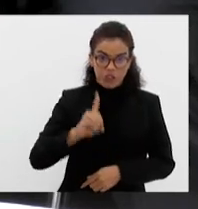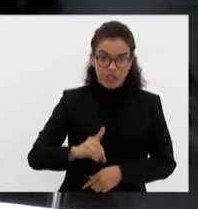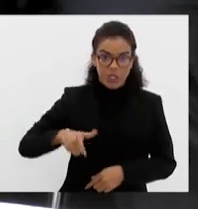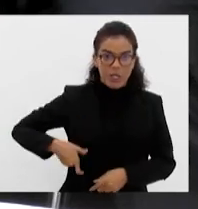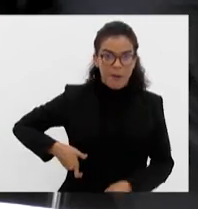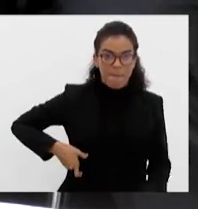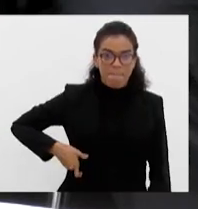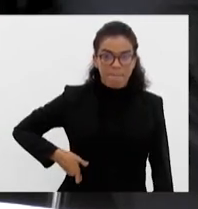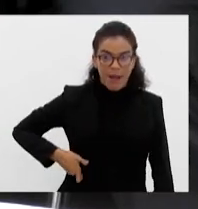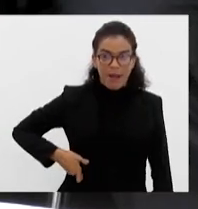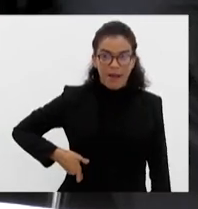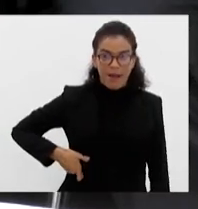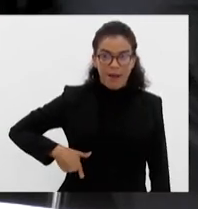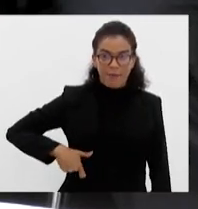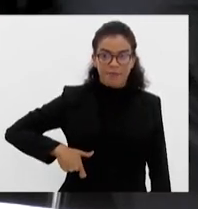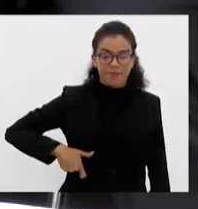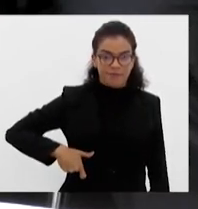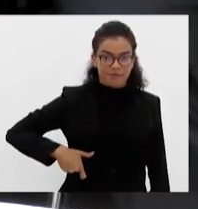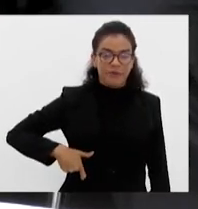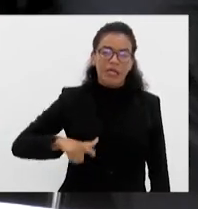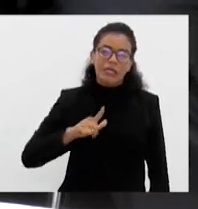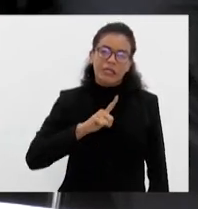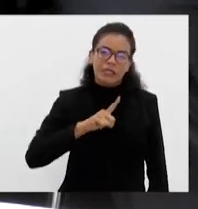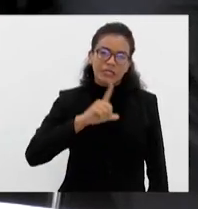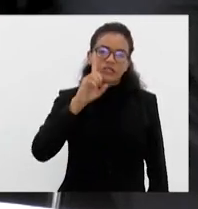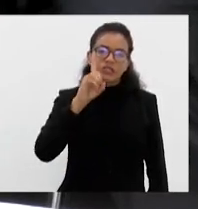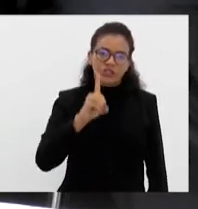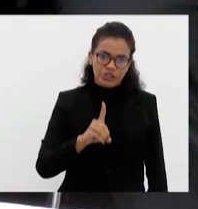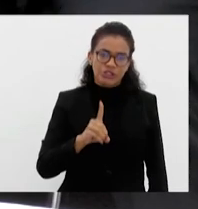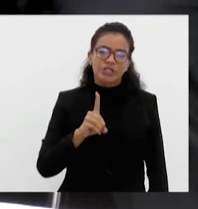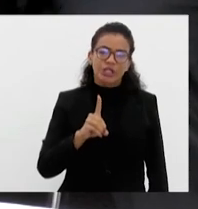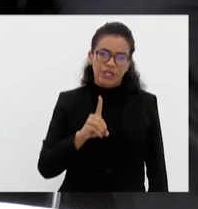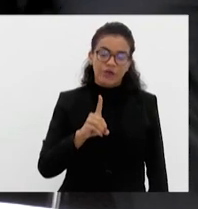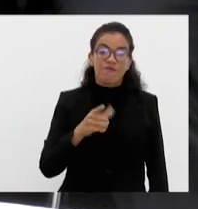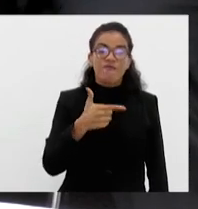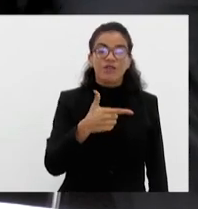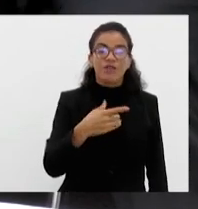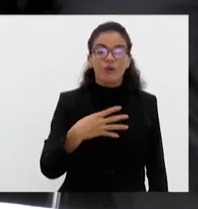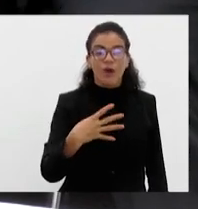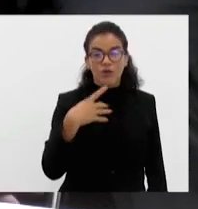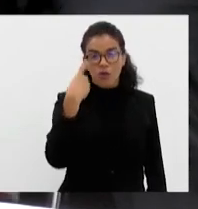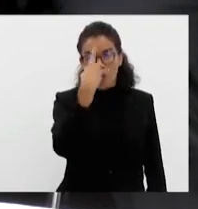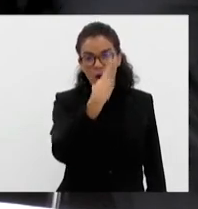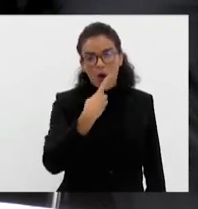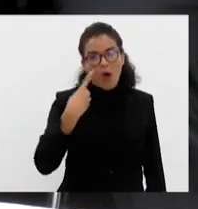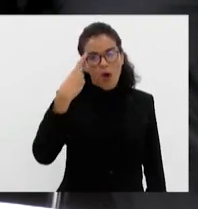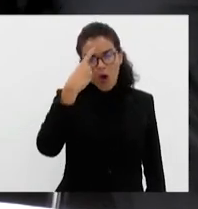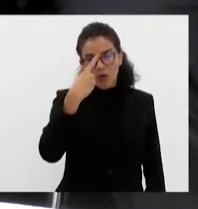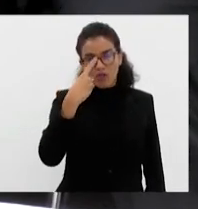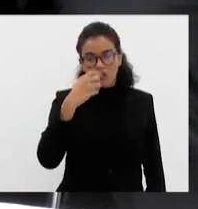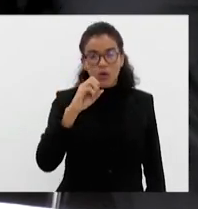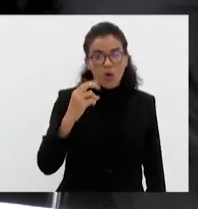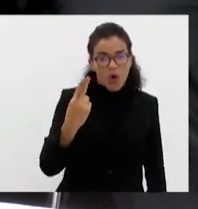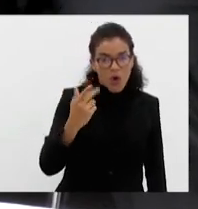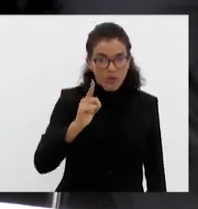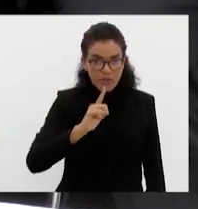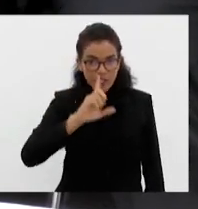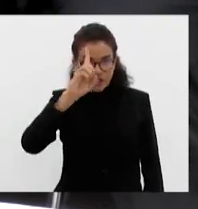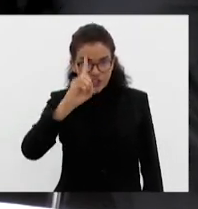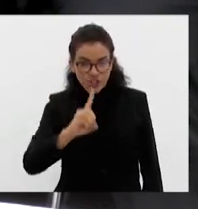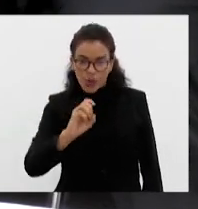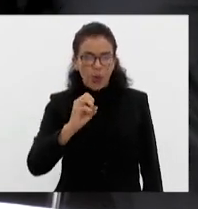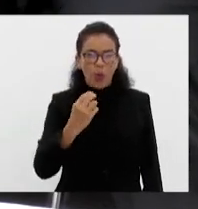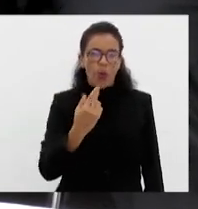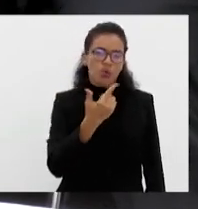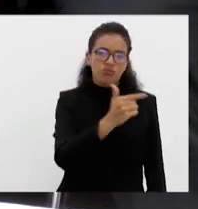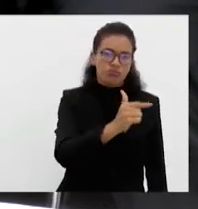arma, ele tem direito, no meu entendimento, 24 horas por dia. Ou tem ou não tem. Mas